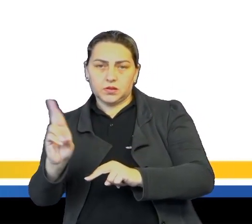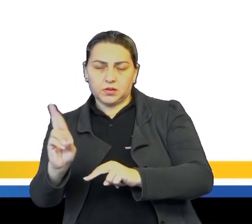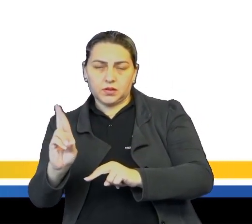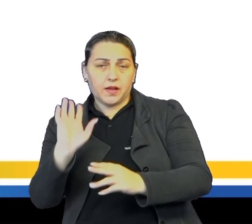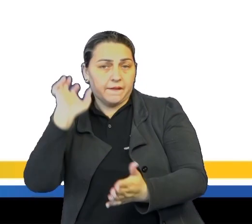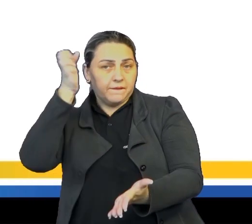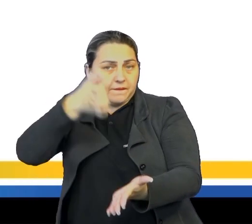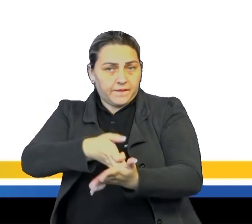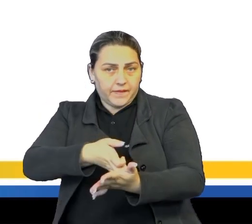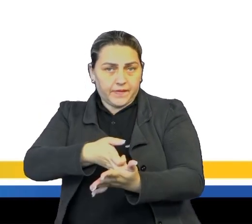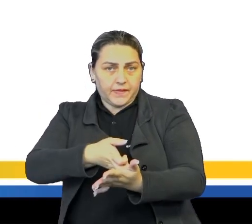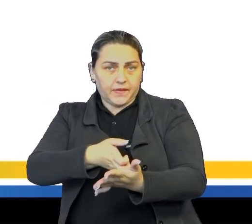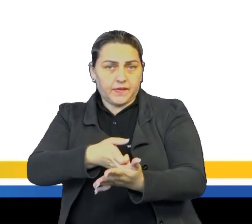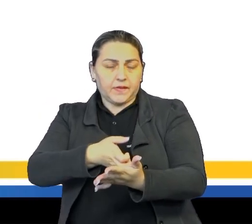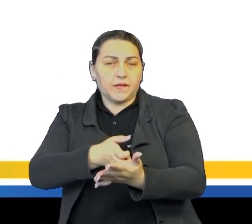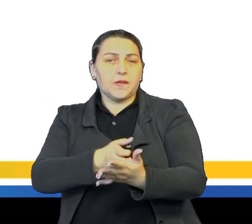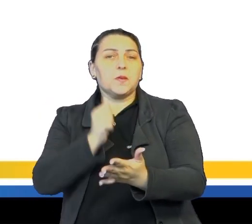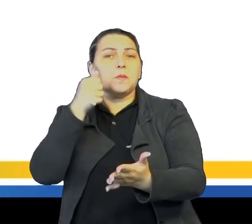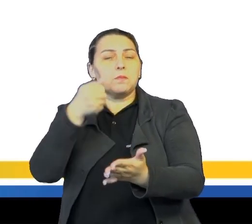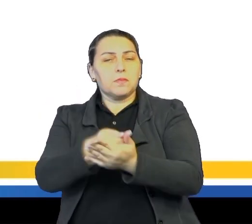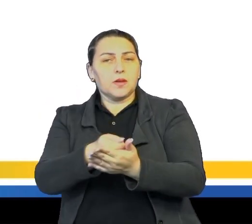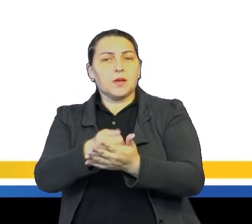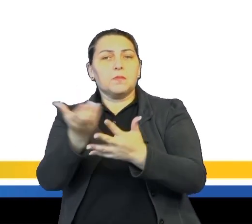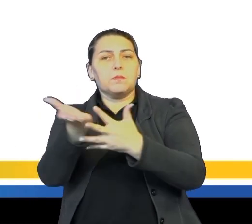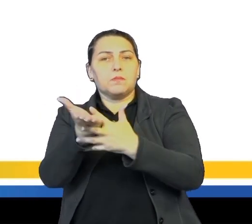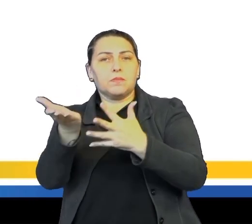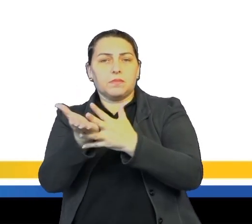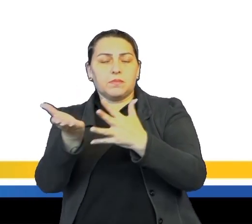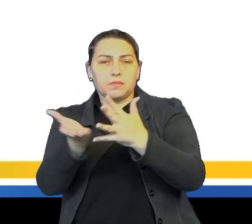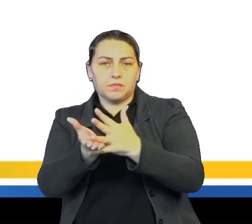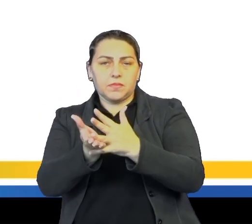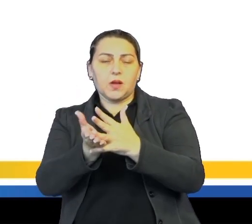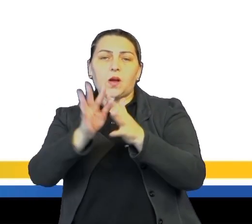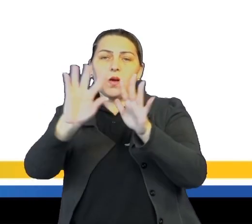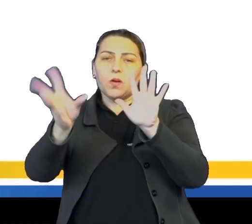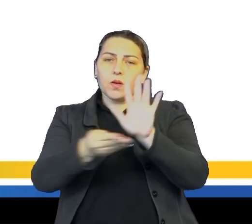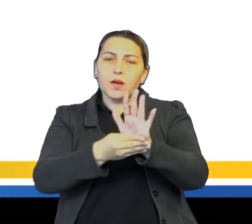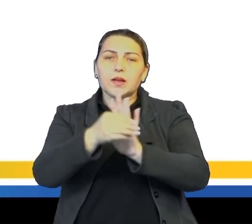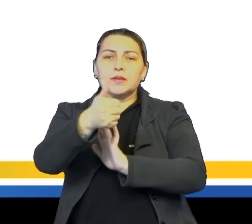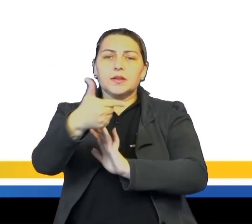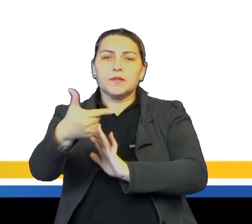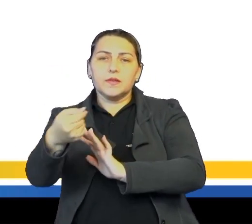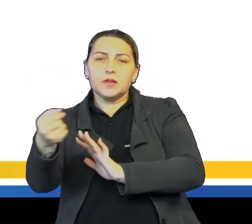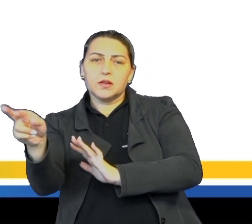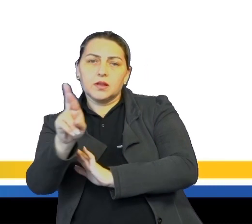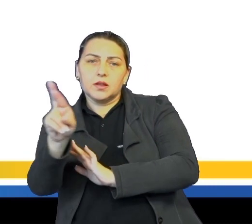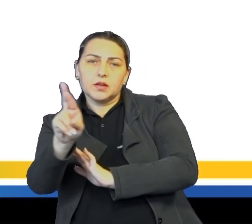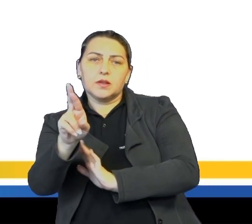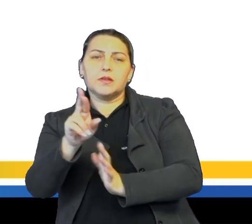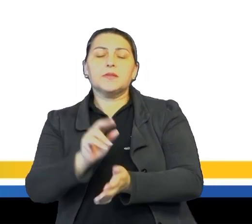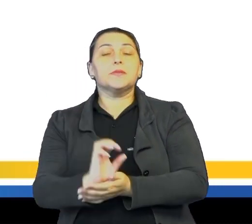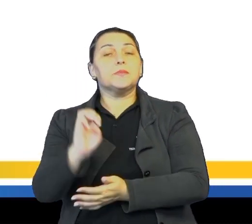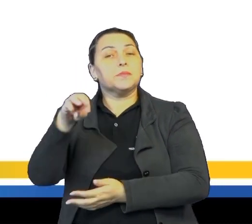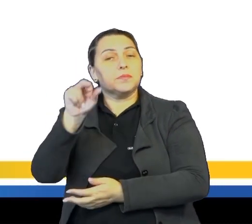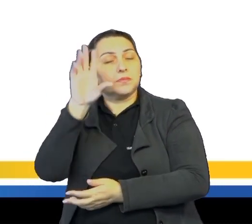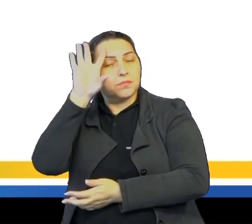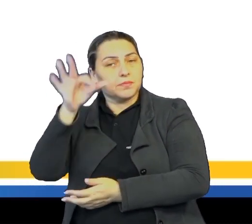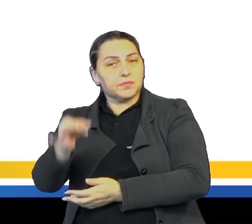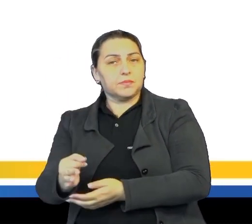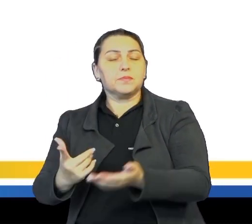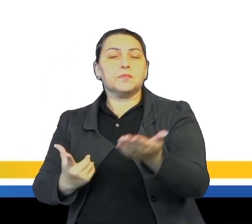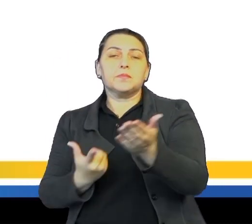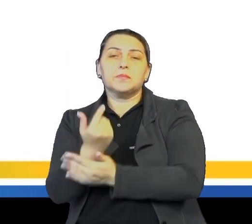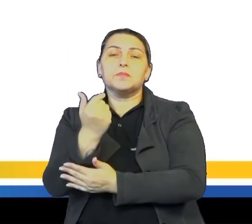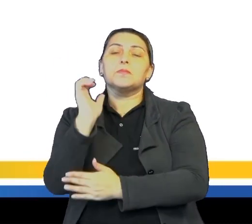à vista no pagamento a prazo são acrescidos 120 daí a Maria ela decidiu